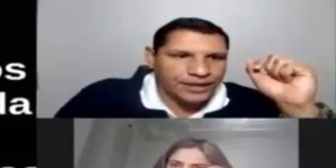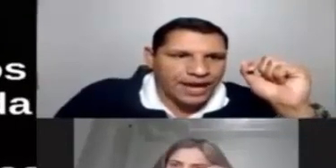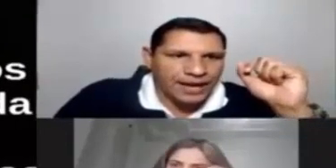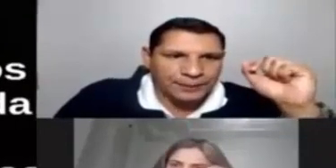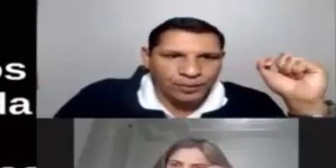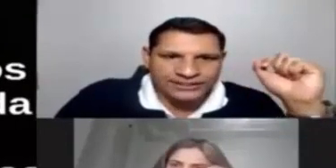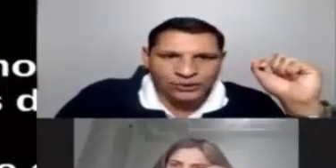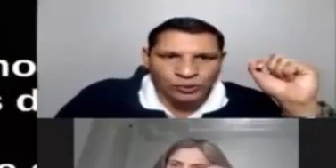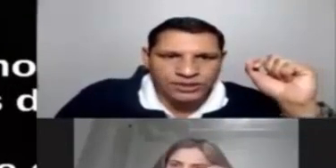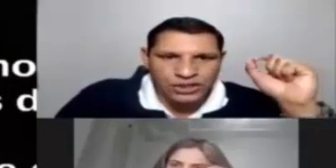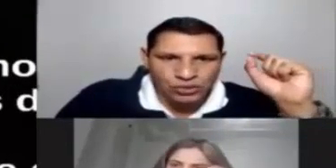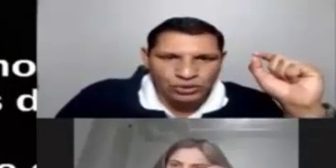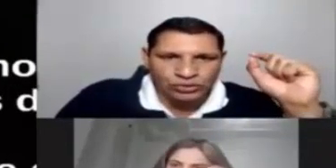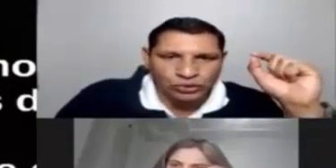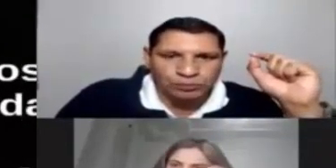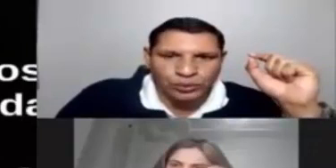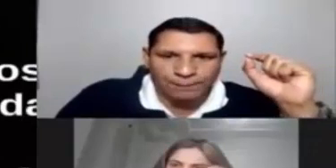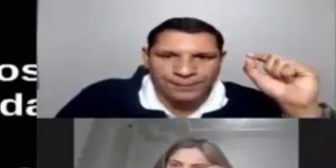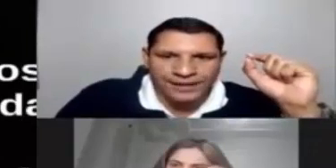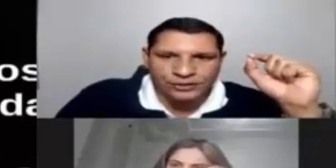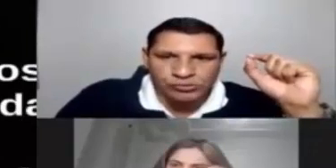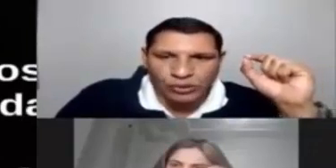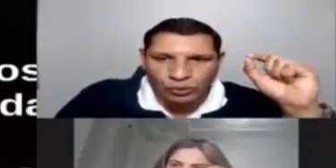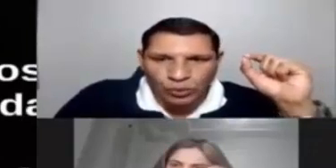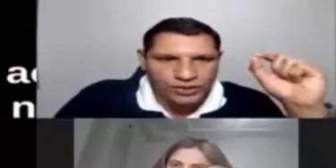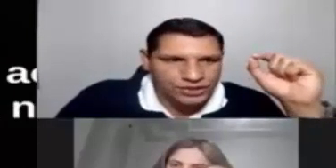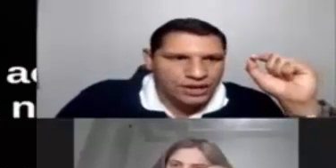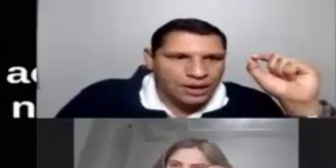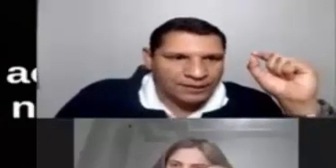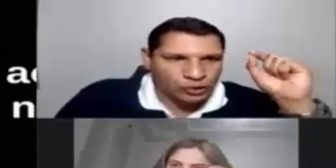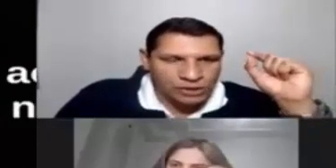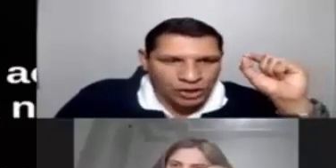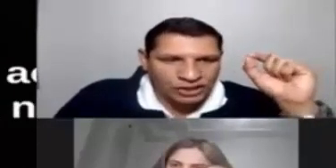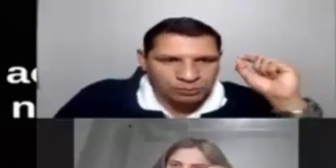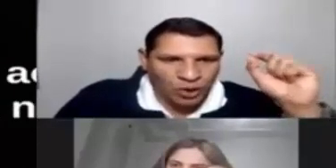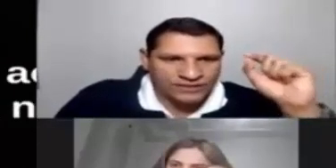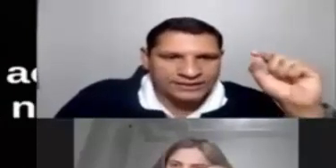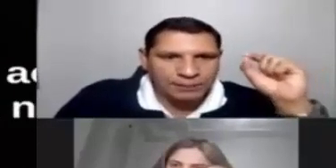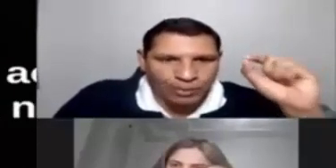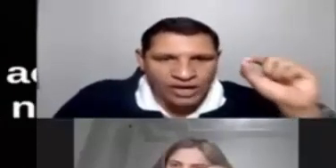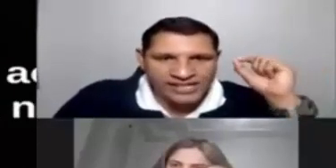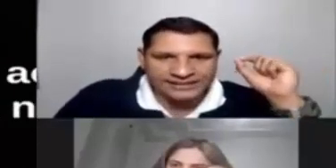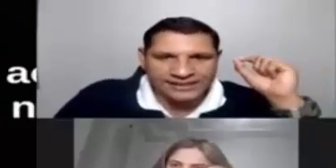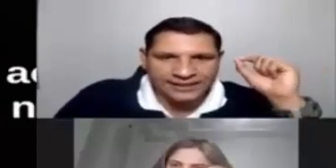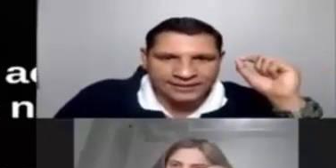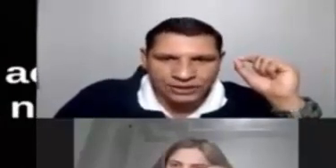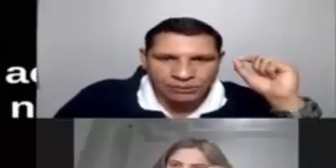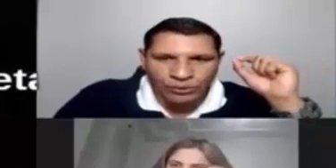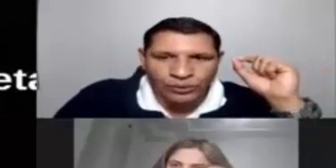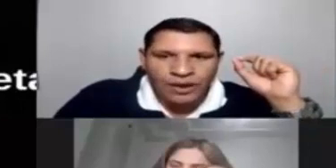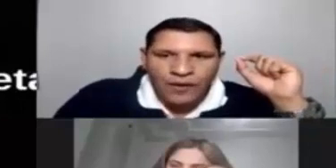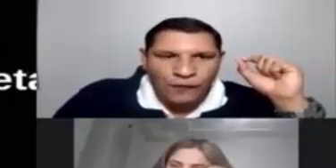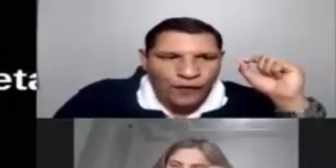e por ciúme injusto não suportou apenas uma ou duas mas numerosas provas e depois de assim render